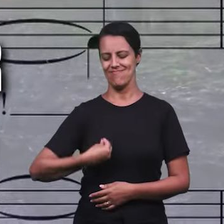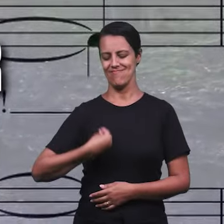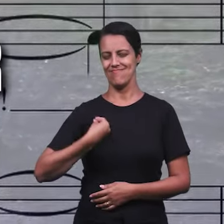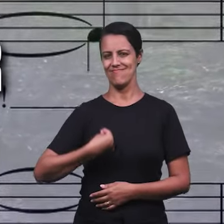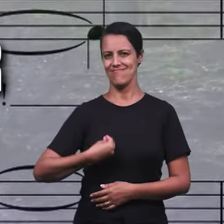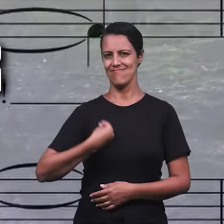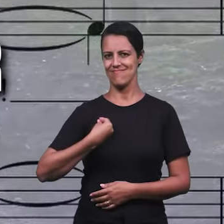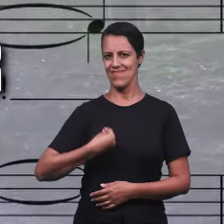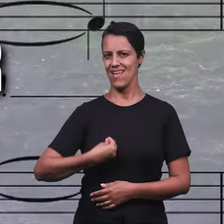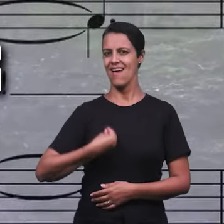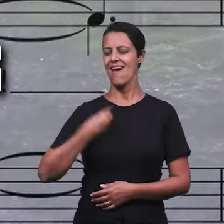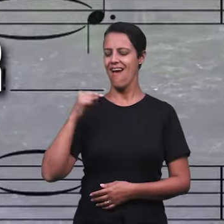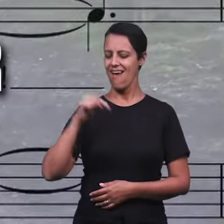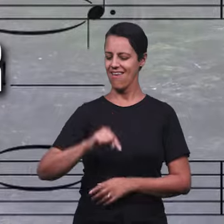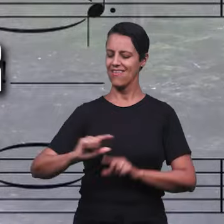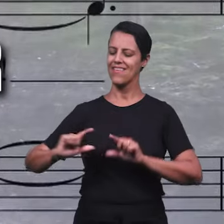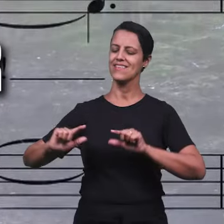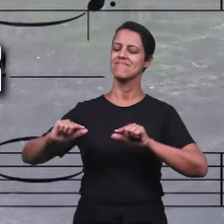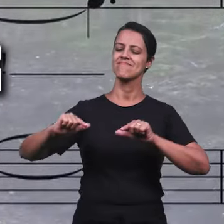pass